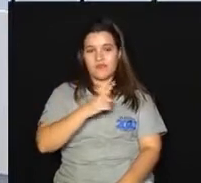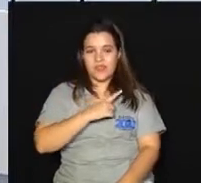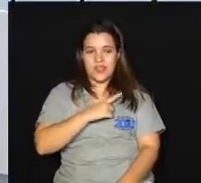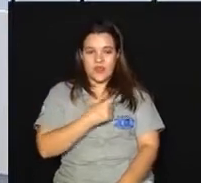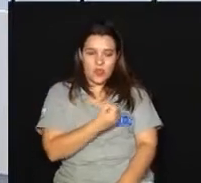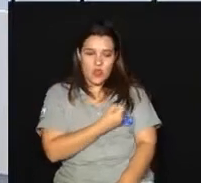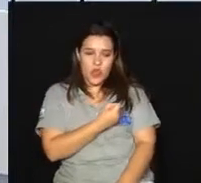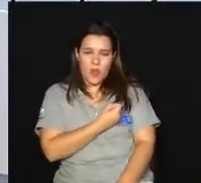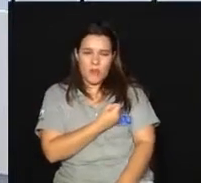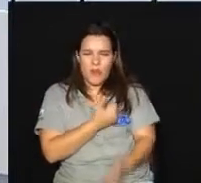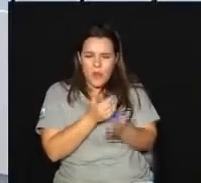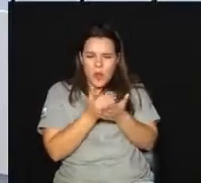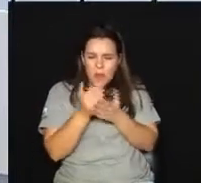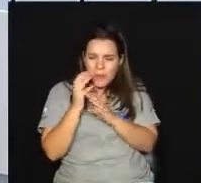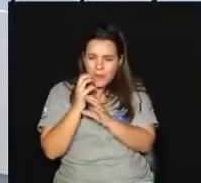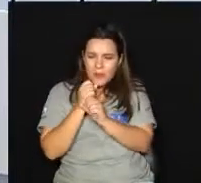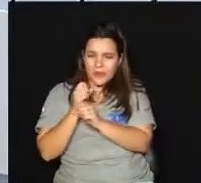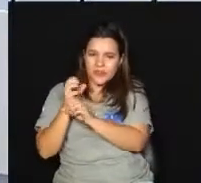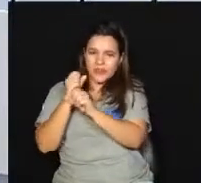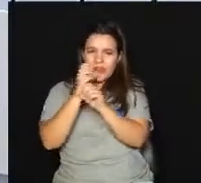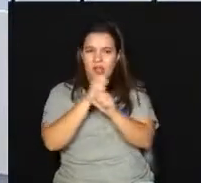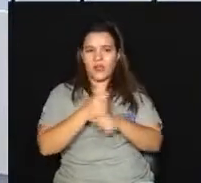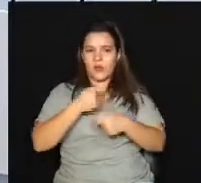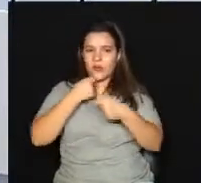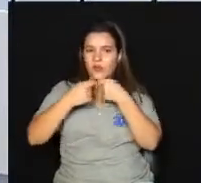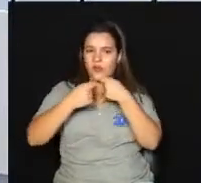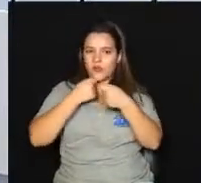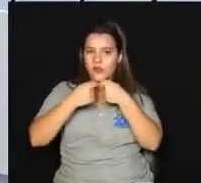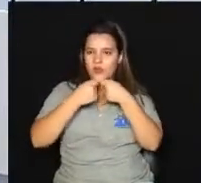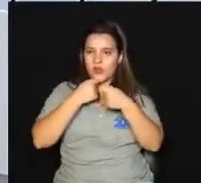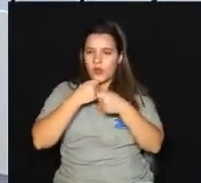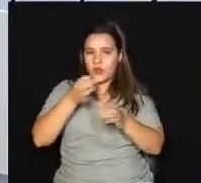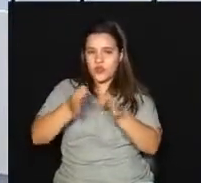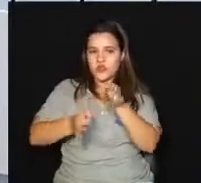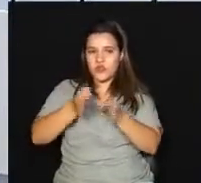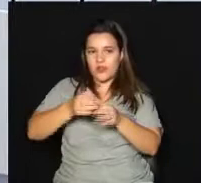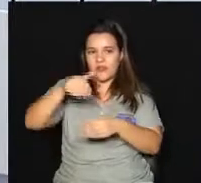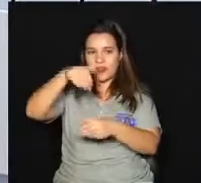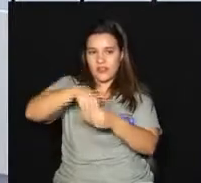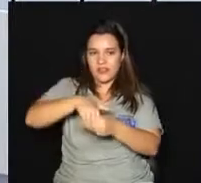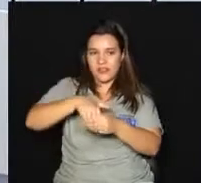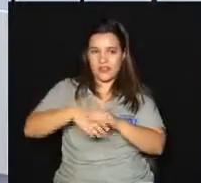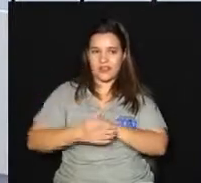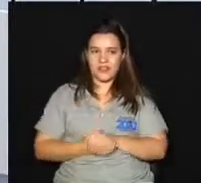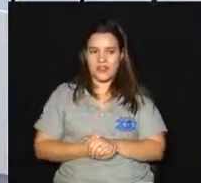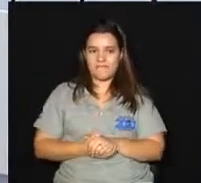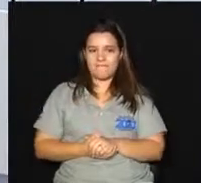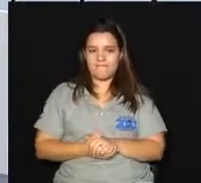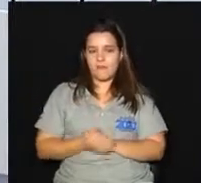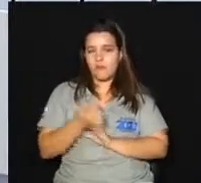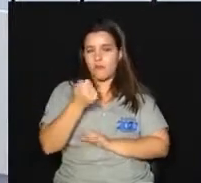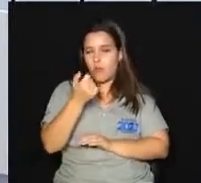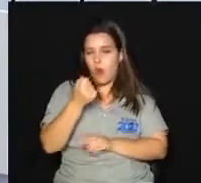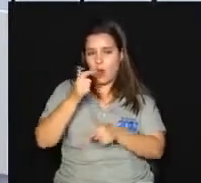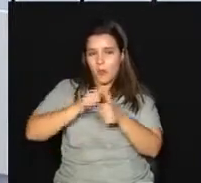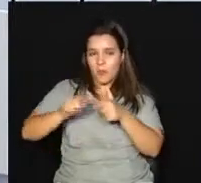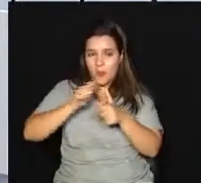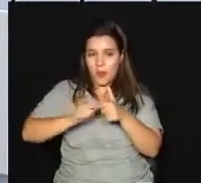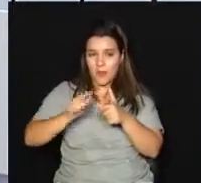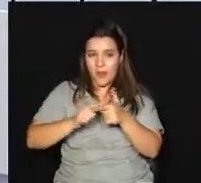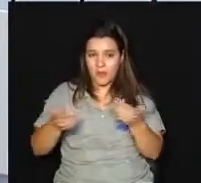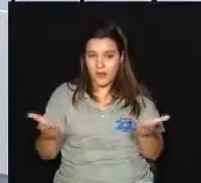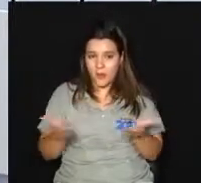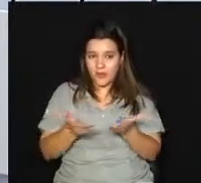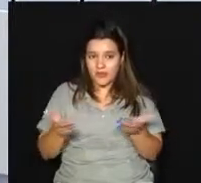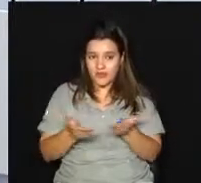parcial das urnas. Nós entrevistamos recentemente um juiz eleitoral que citou aí poucas ocorrências no dia de